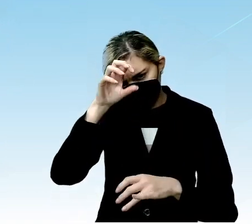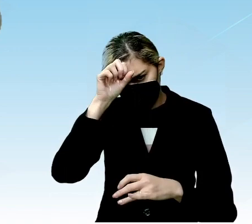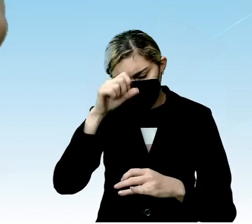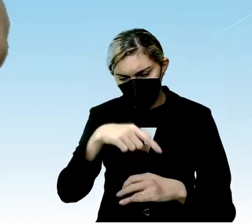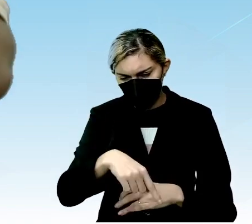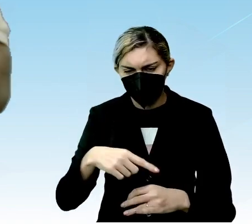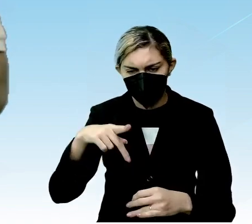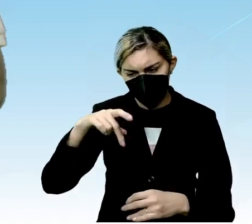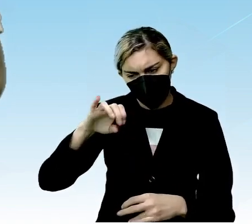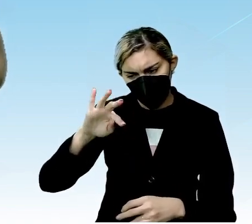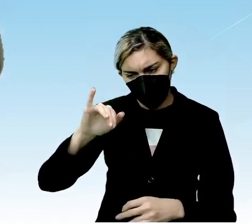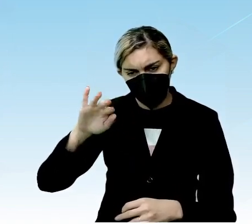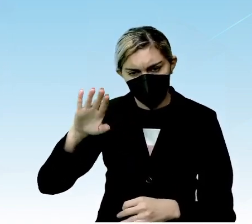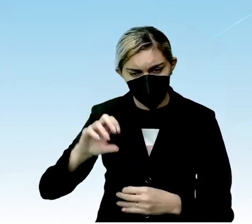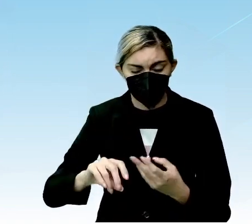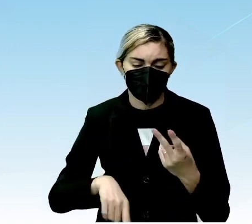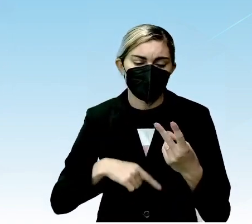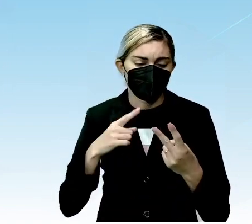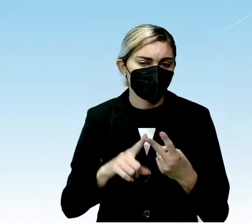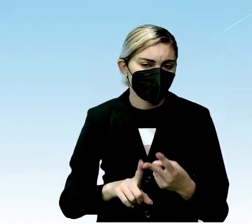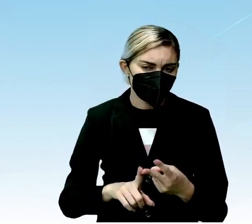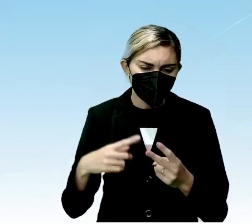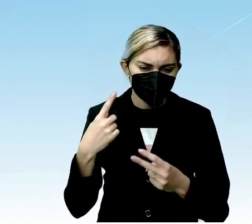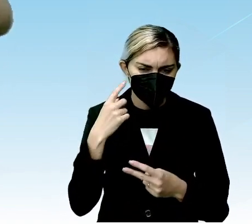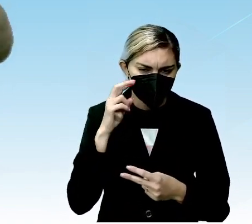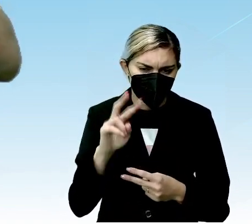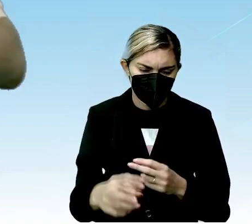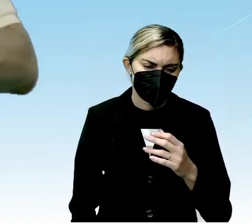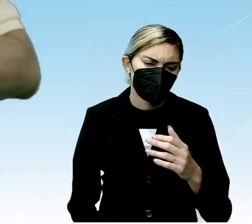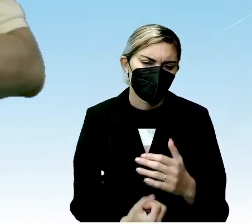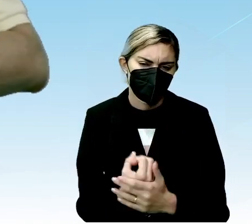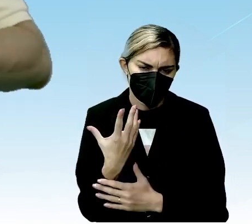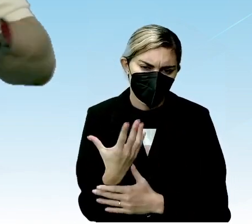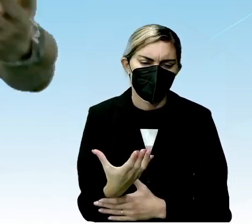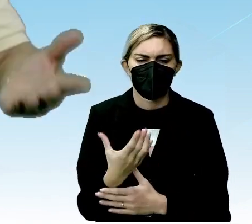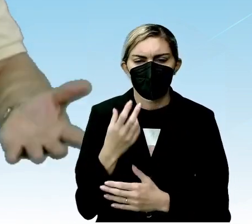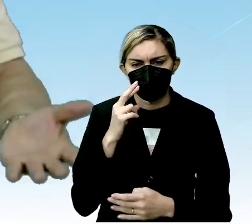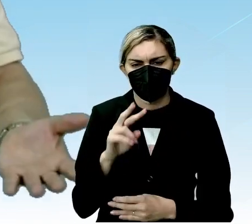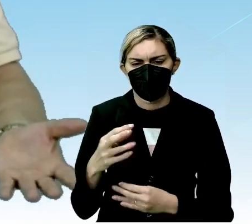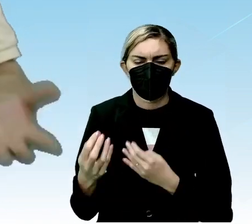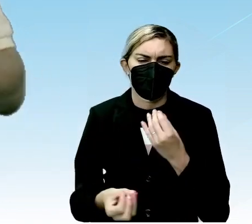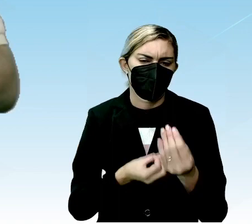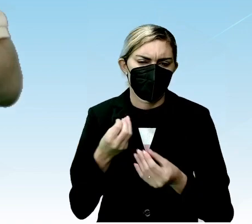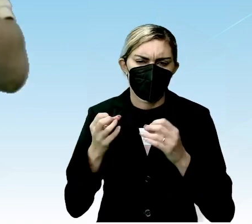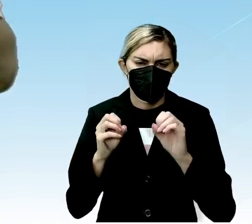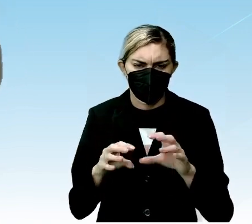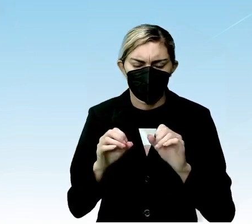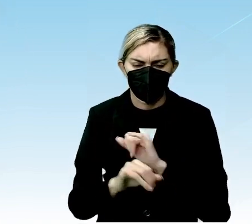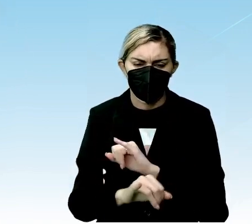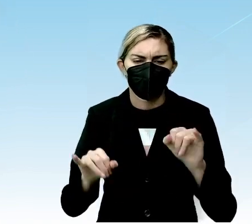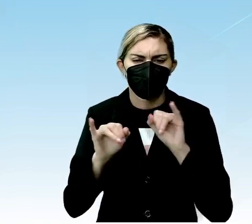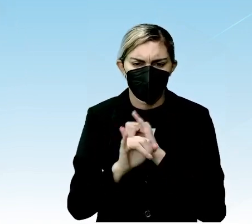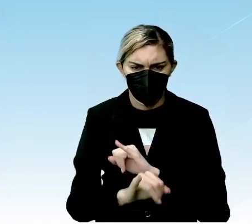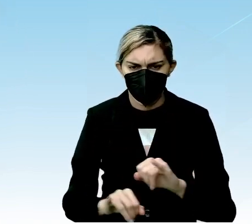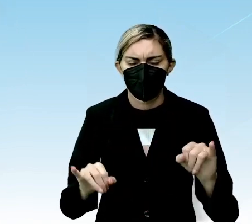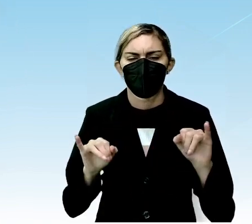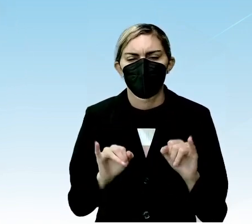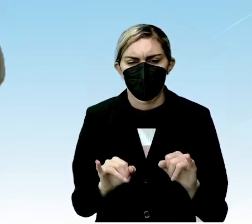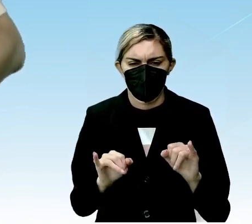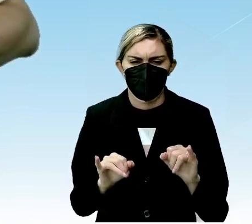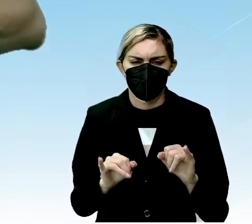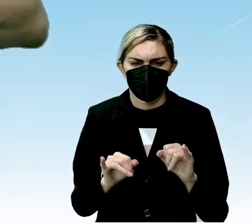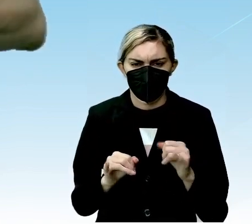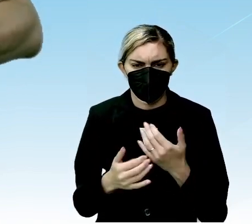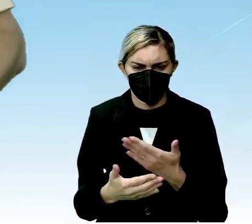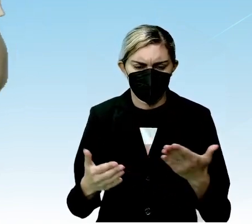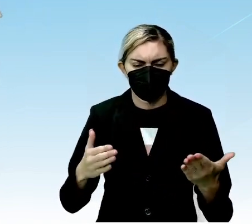o Pentateuco, vimos um pouco do seu fundador, vimos um pouco como essa doutrina prega essa questão